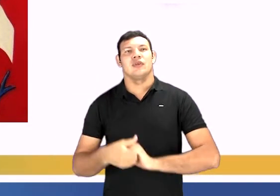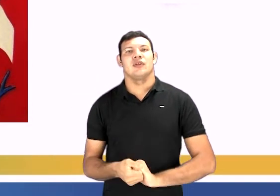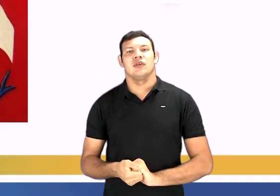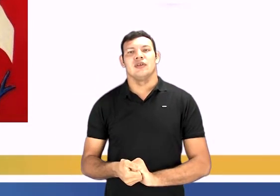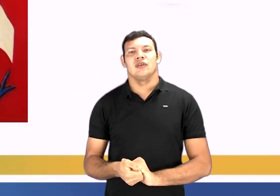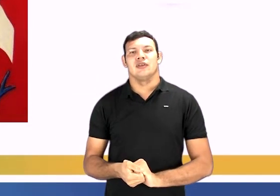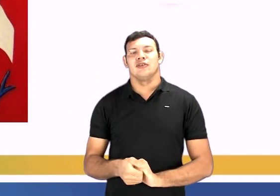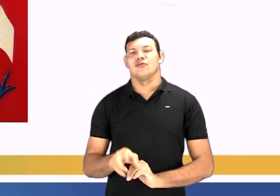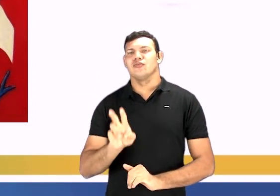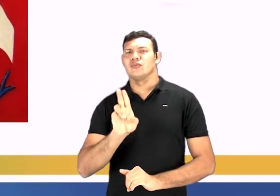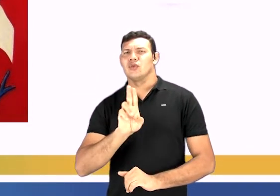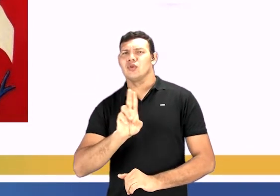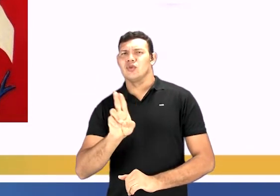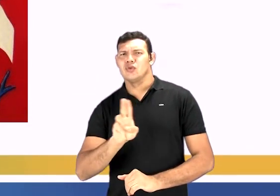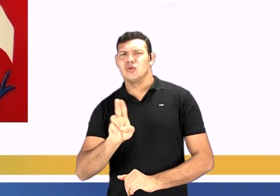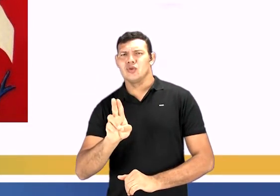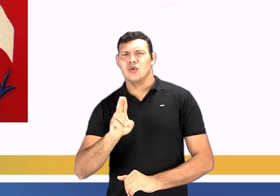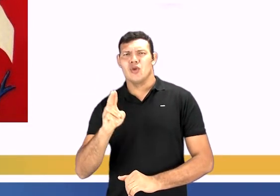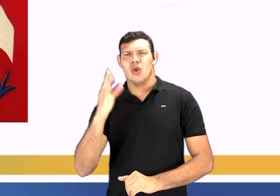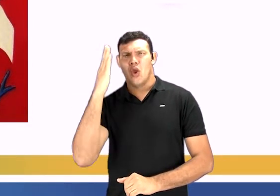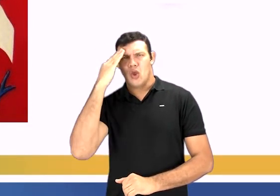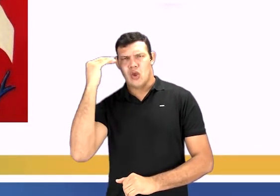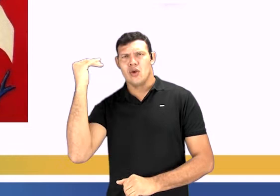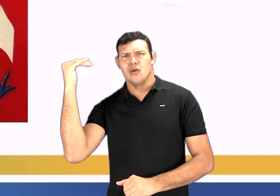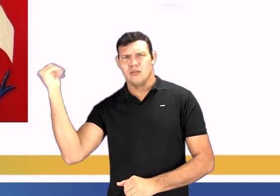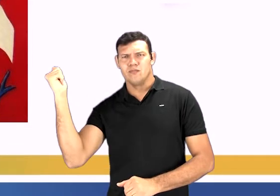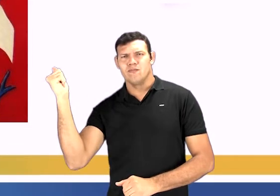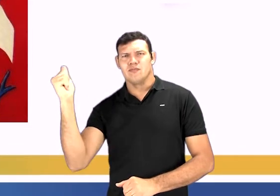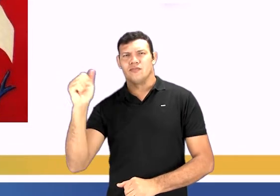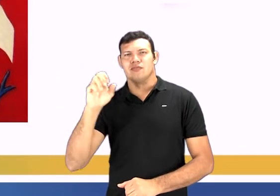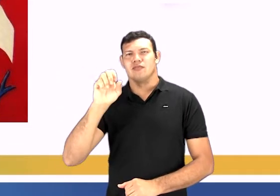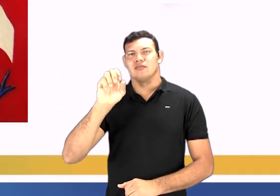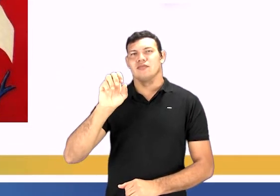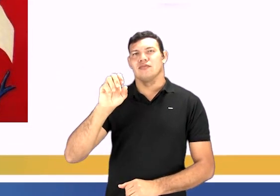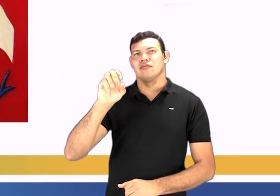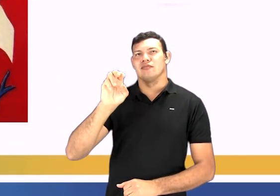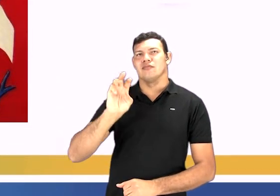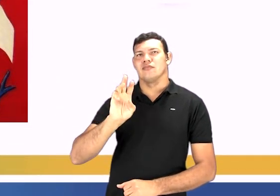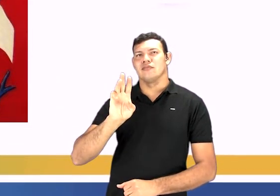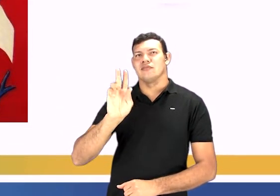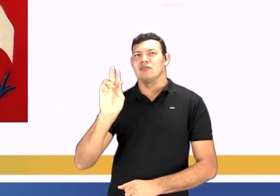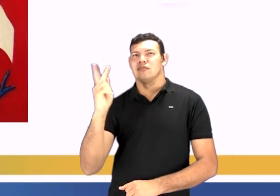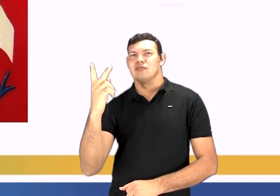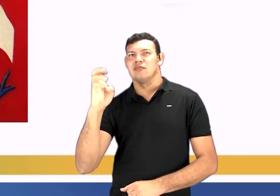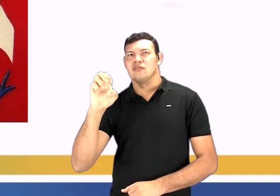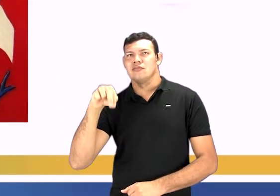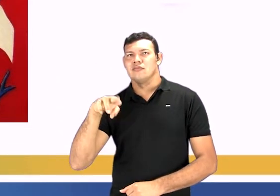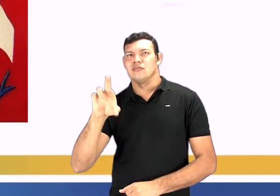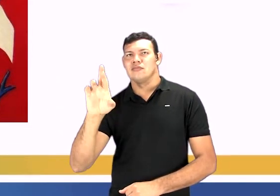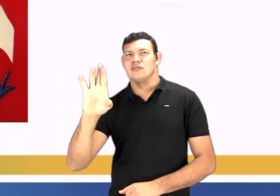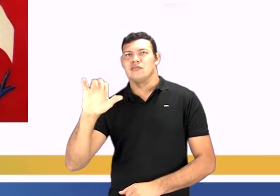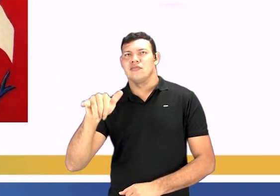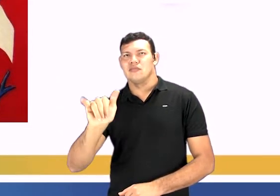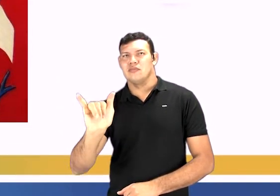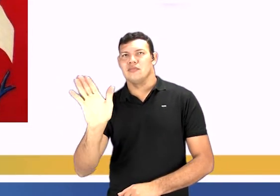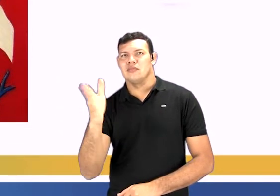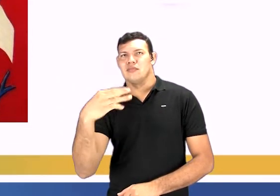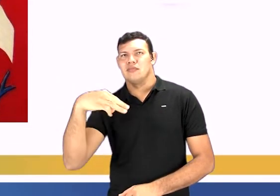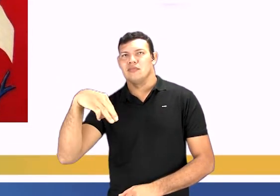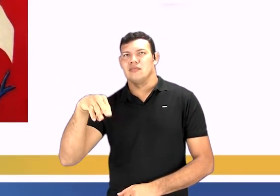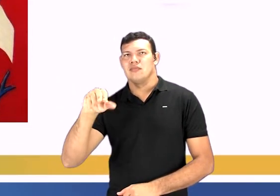de Henri Matisse. A principal característica desse movimento foi a utilização da cor pura,